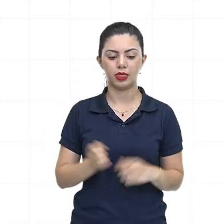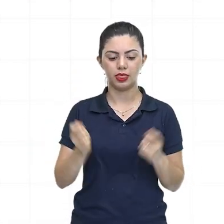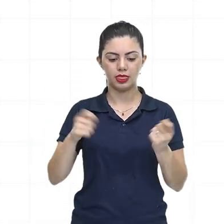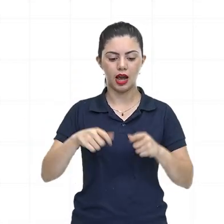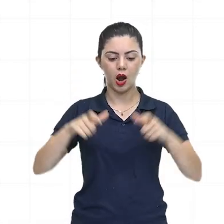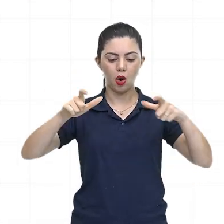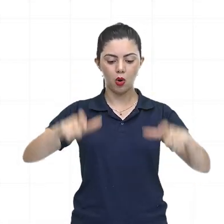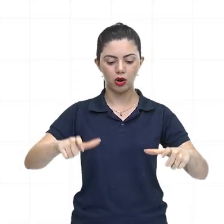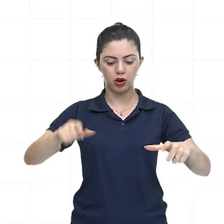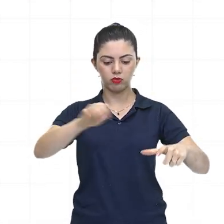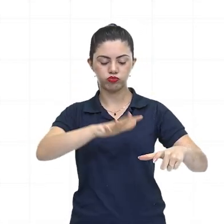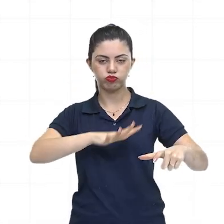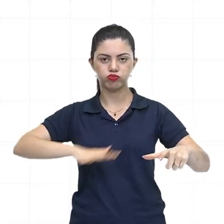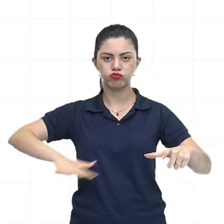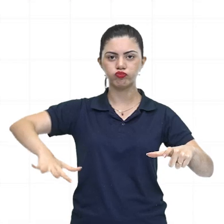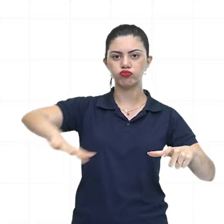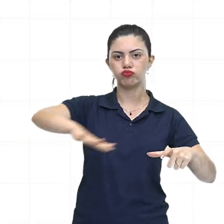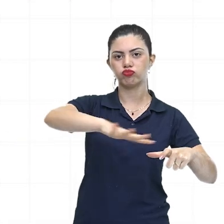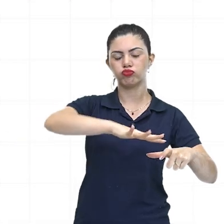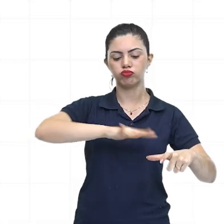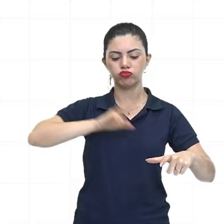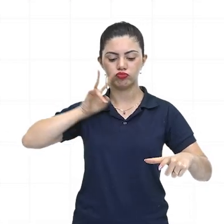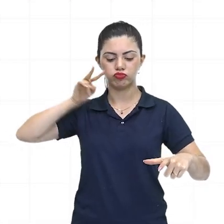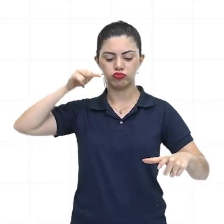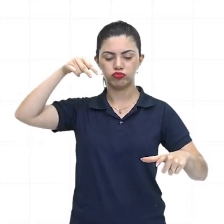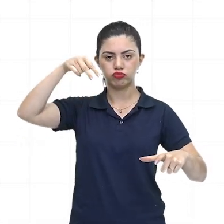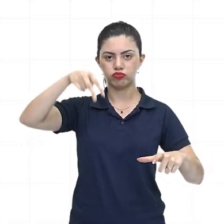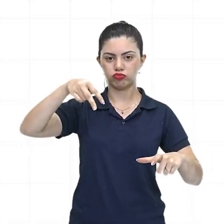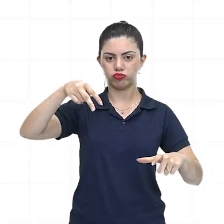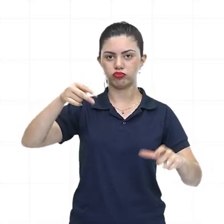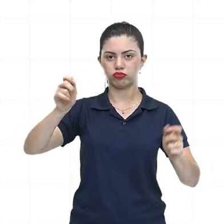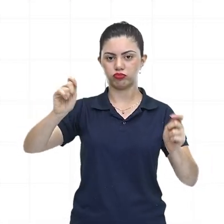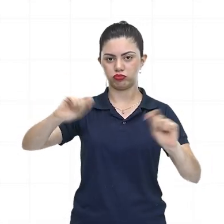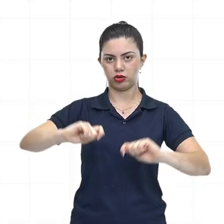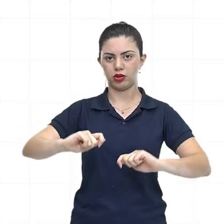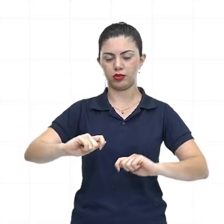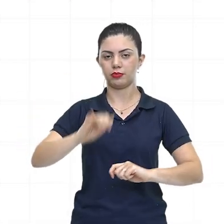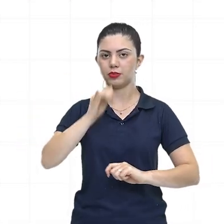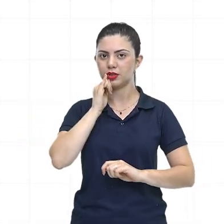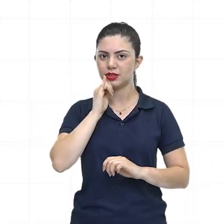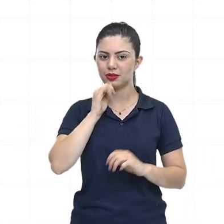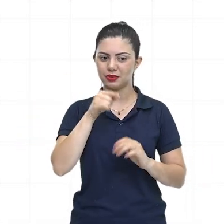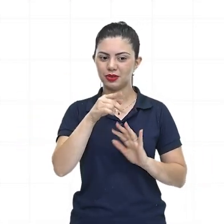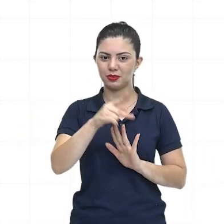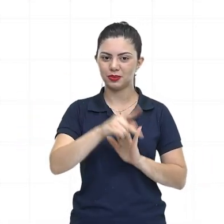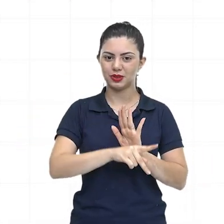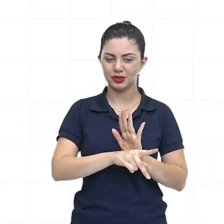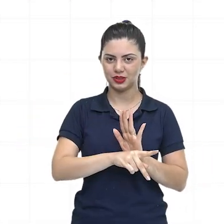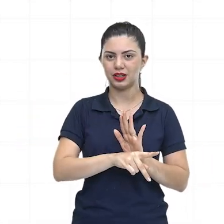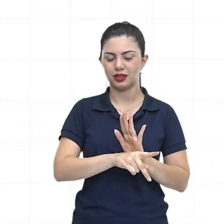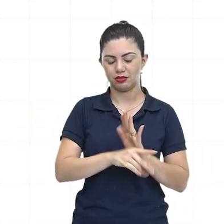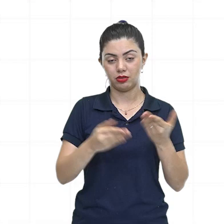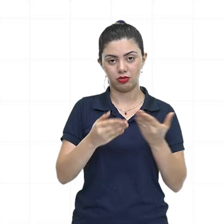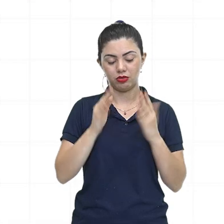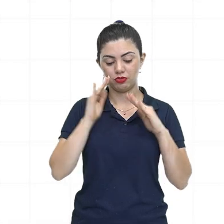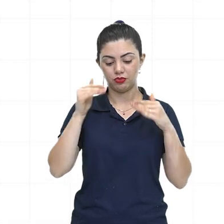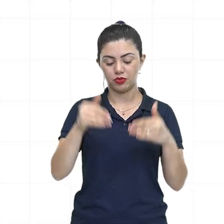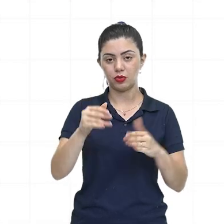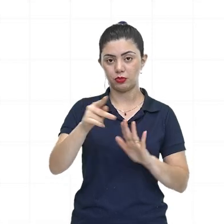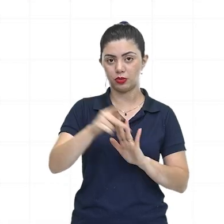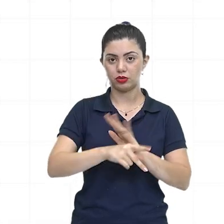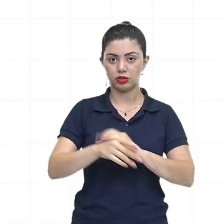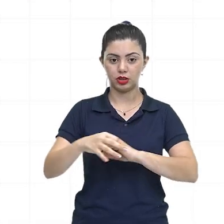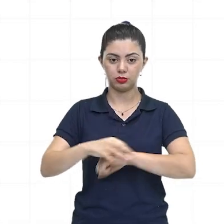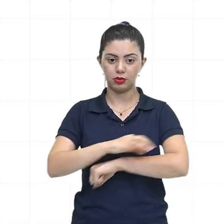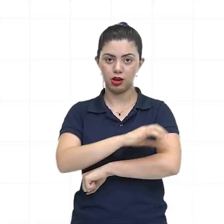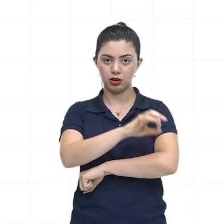mais ampla, né? No caso aqui da nossa planta baixa, nós estamos restringindo aqui a nossa